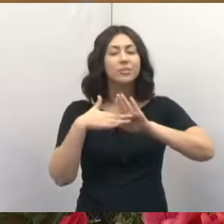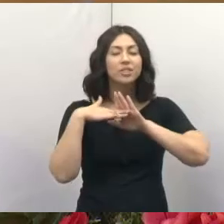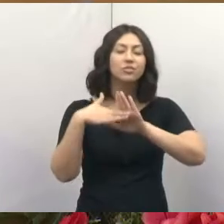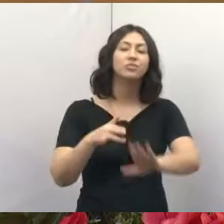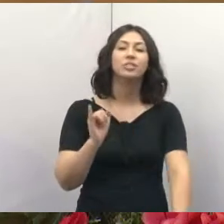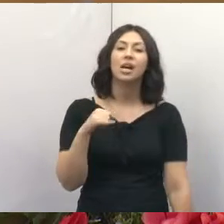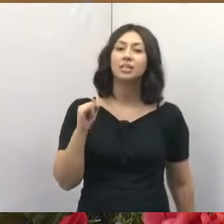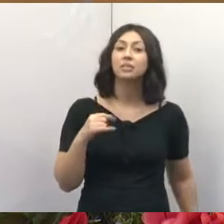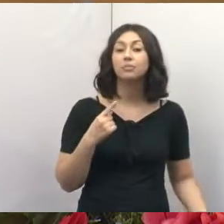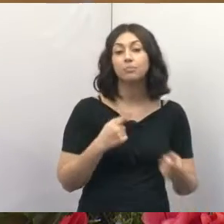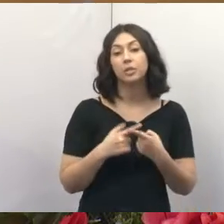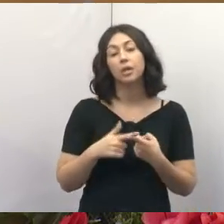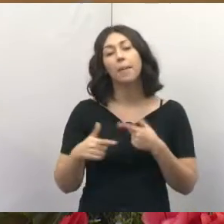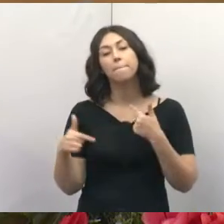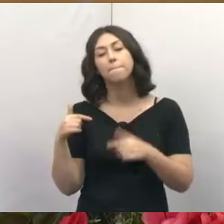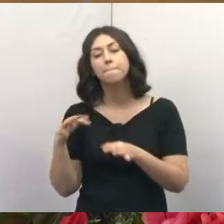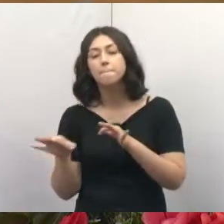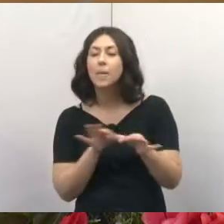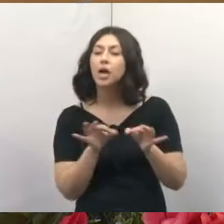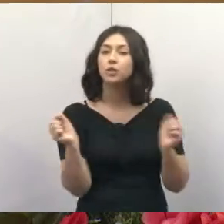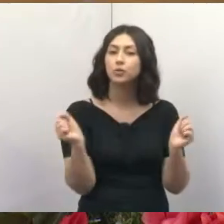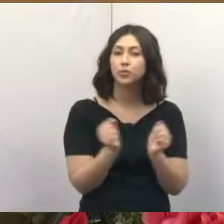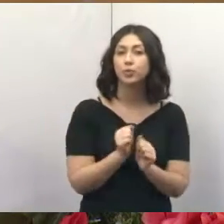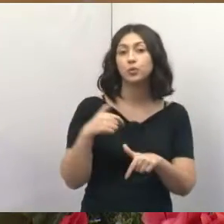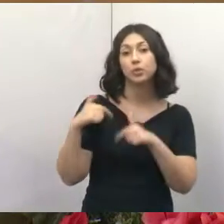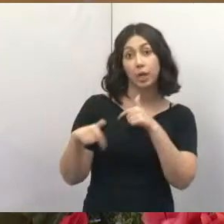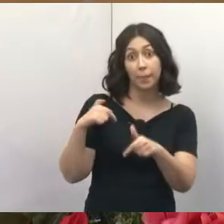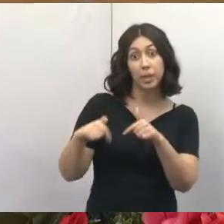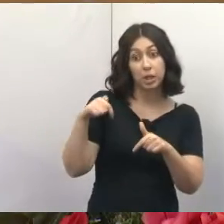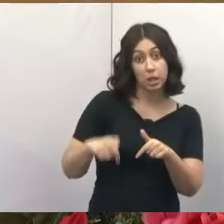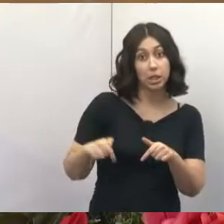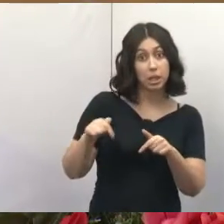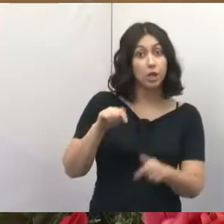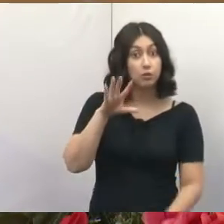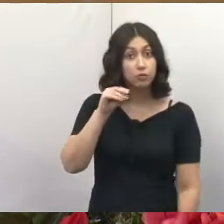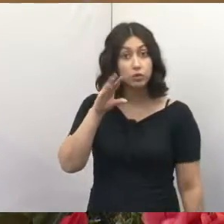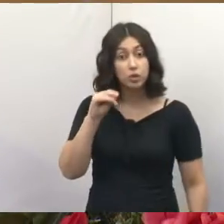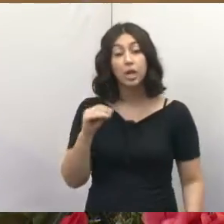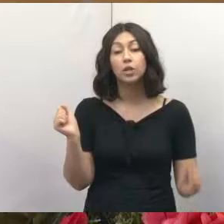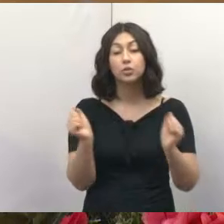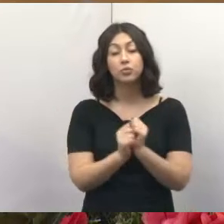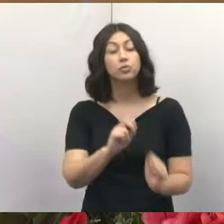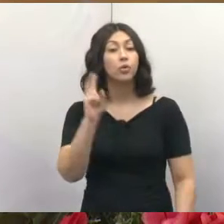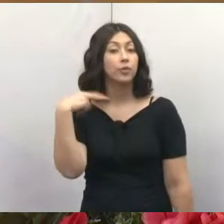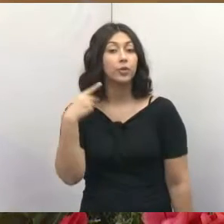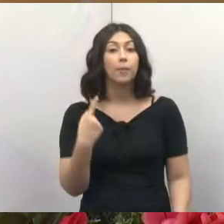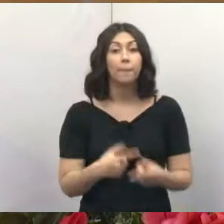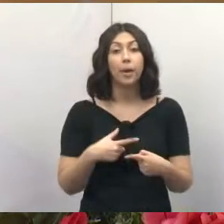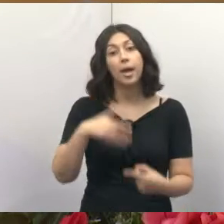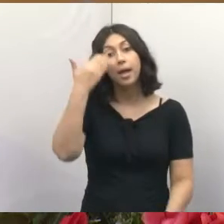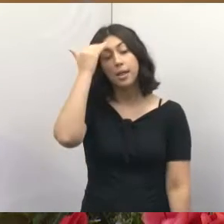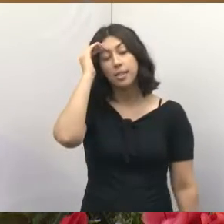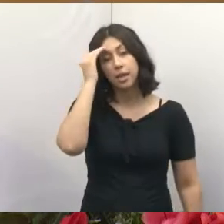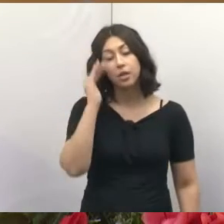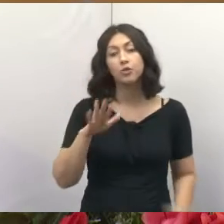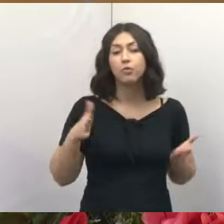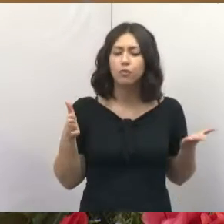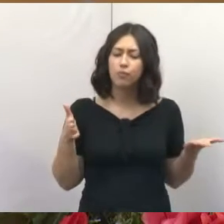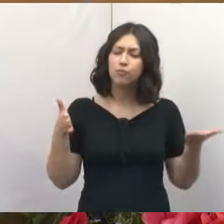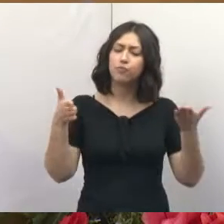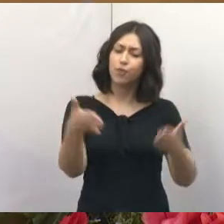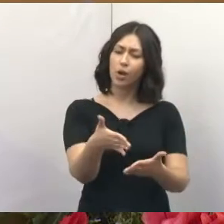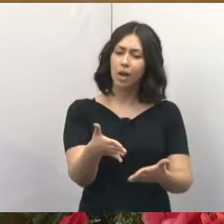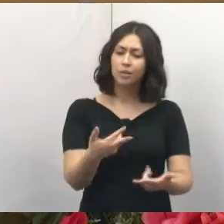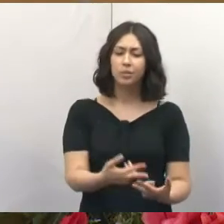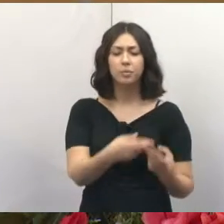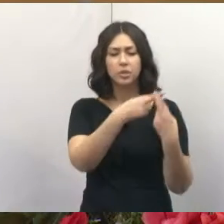muito, que foi construído junto com os trabalhadores da Câmara, junto com a maioria dos vereadores aqui, porque entende a necessidade. Eu acho que é nesse sentido, é com